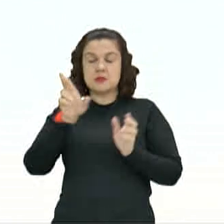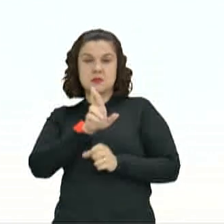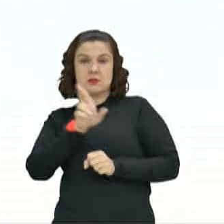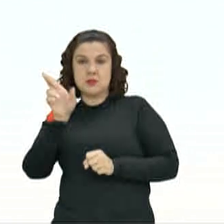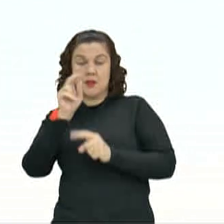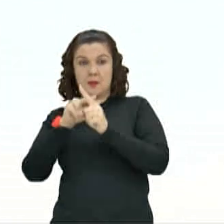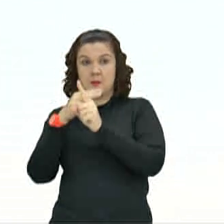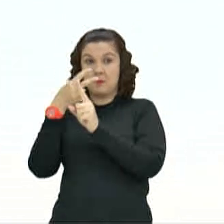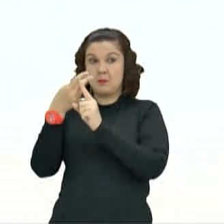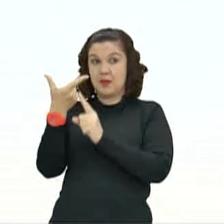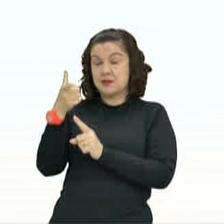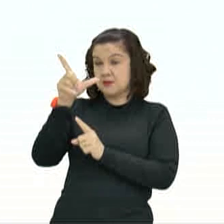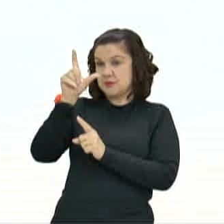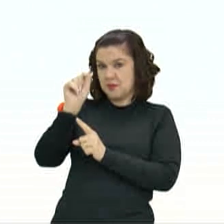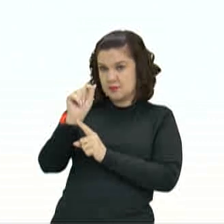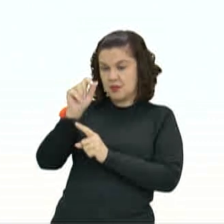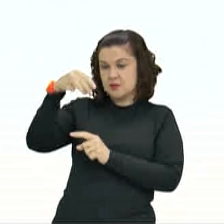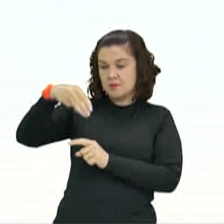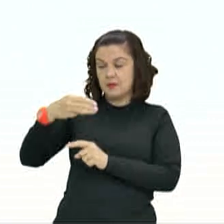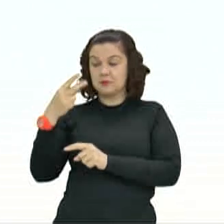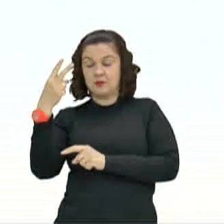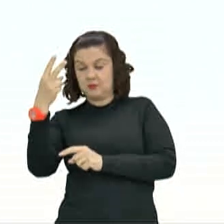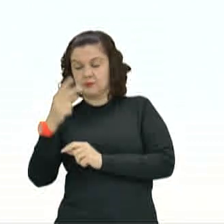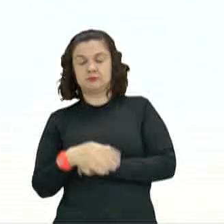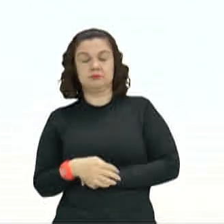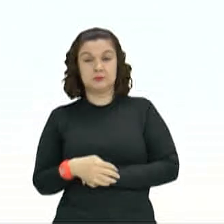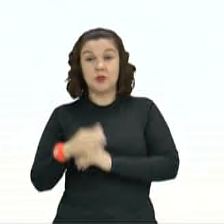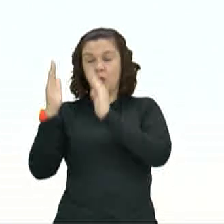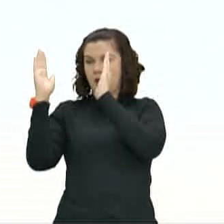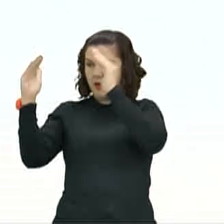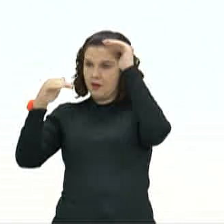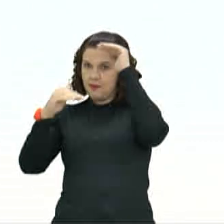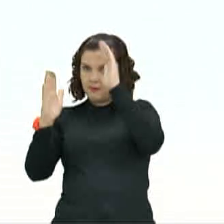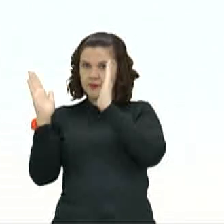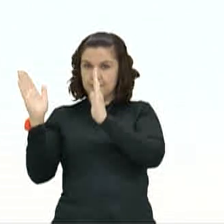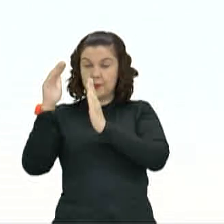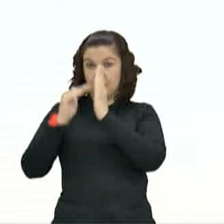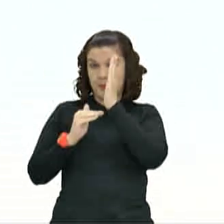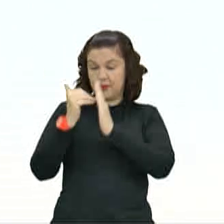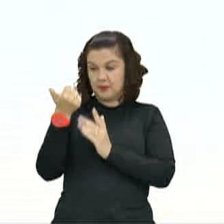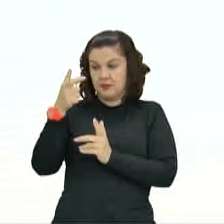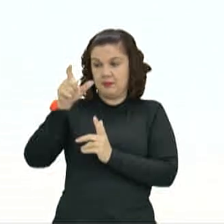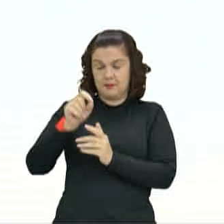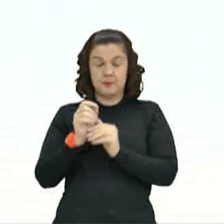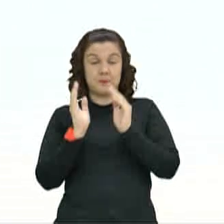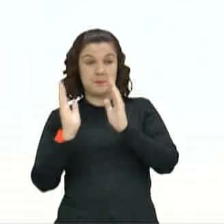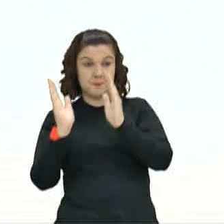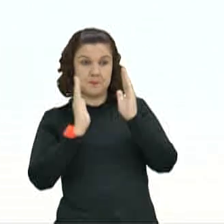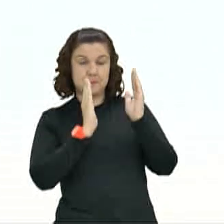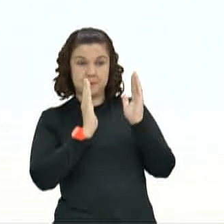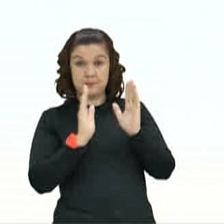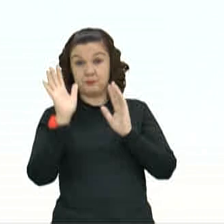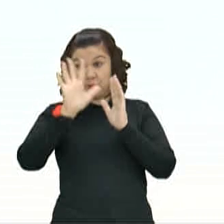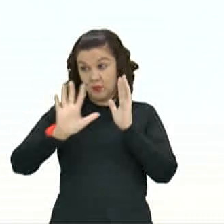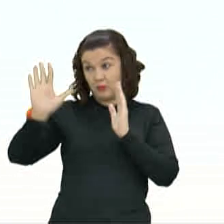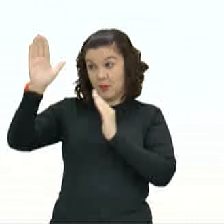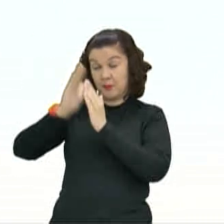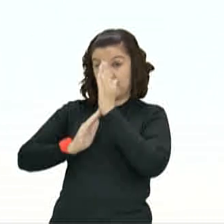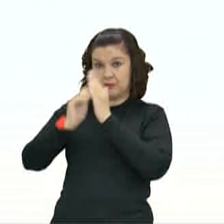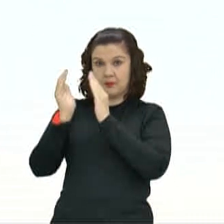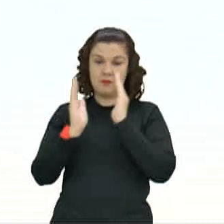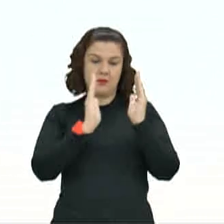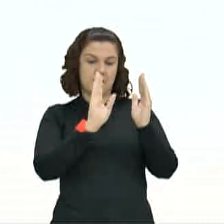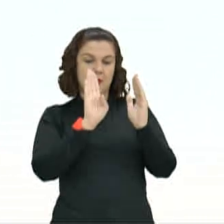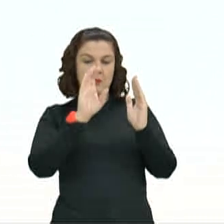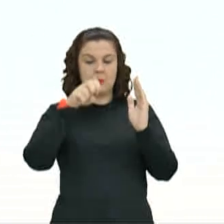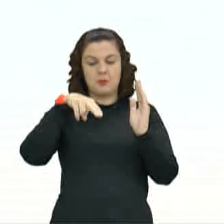e mais R$10 por metro quadrado. Então é 100 e a cada metro quadrado ele cobra R$10, tá, de área pintada. E